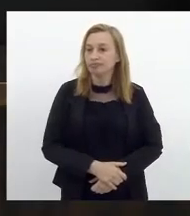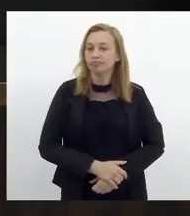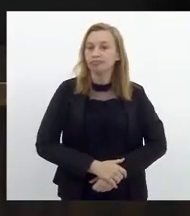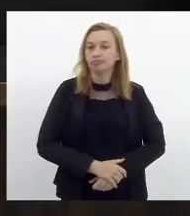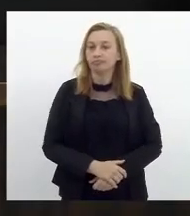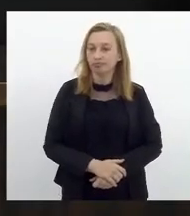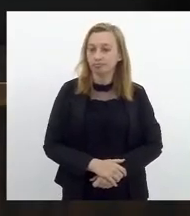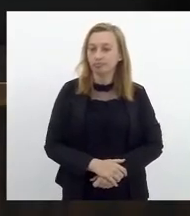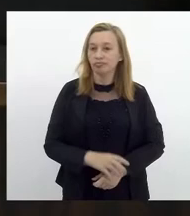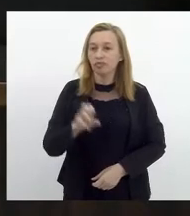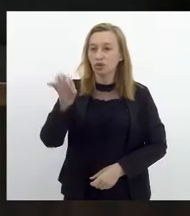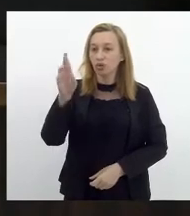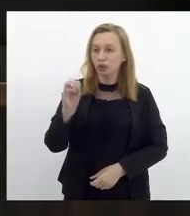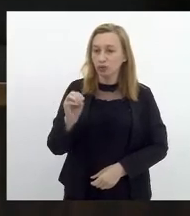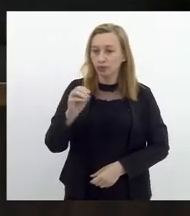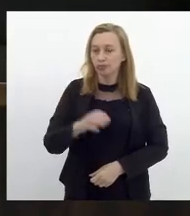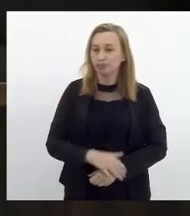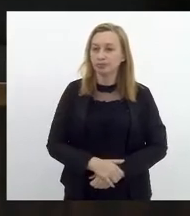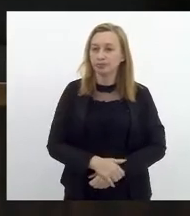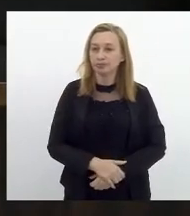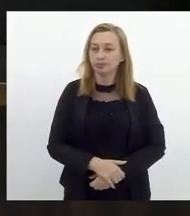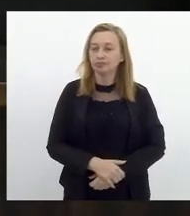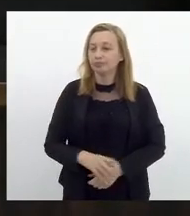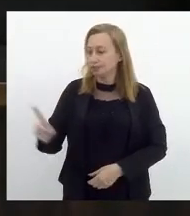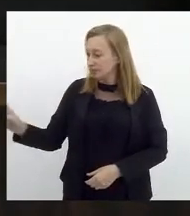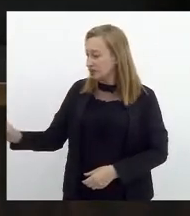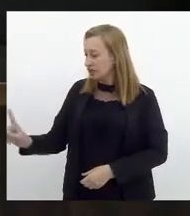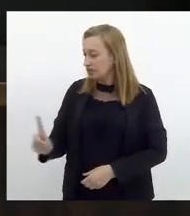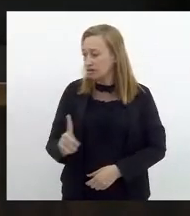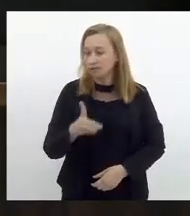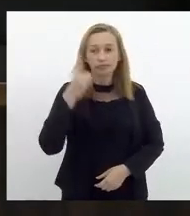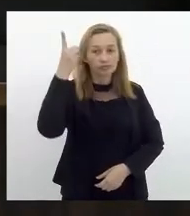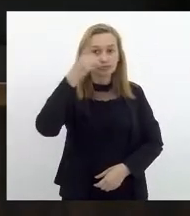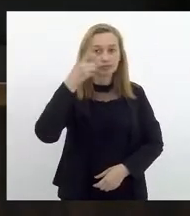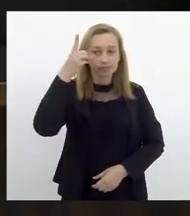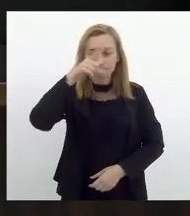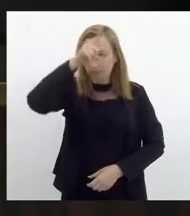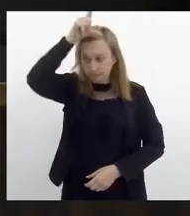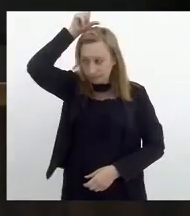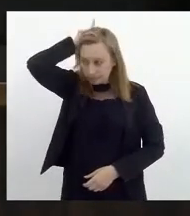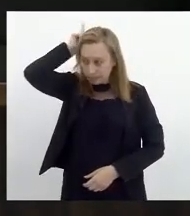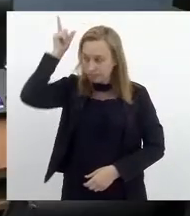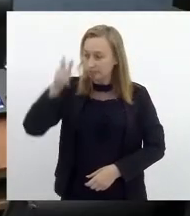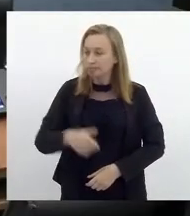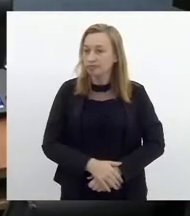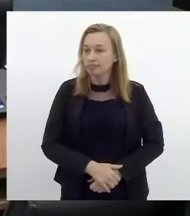Deputado Eurico. Ah, desculpa, o deputado Paulo está vindo.